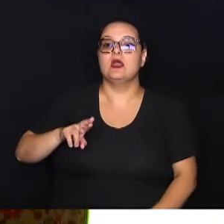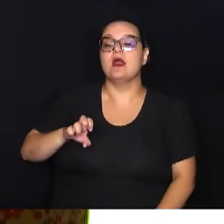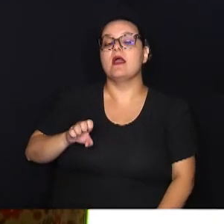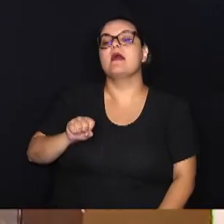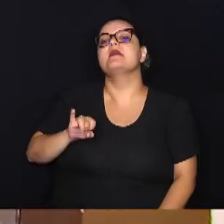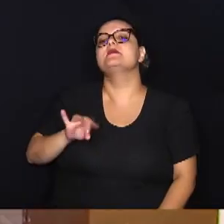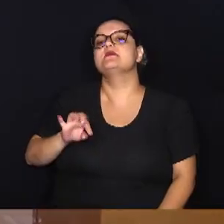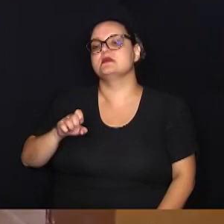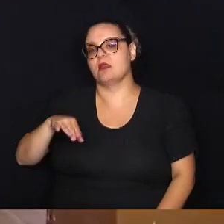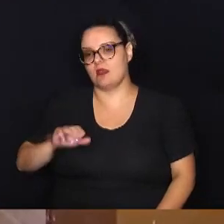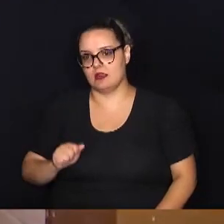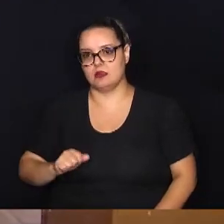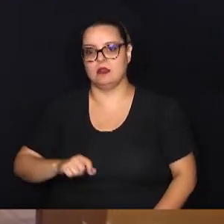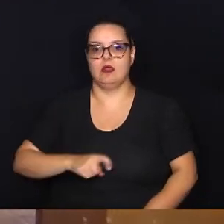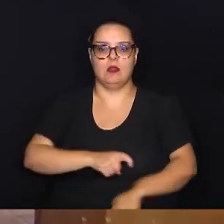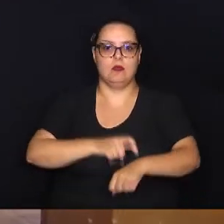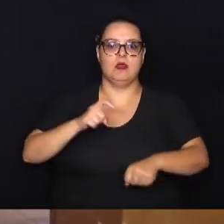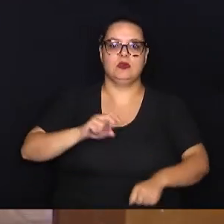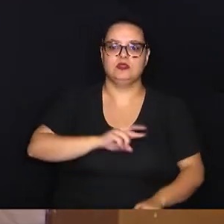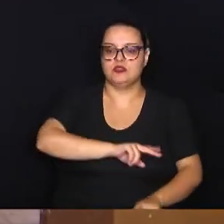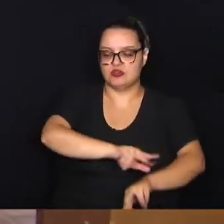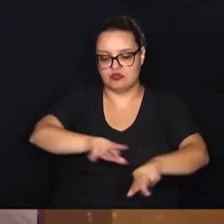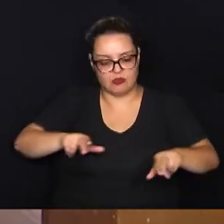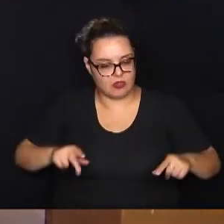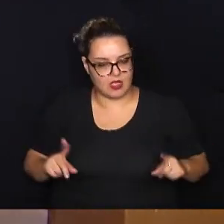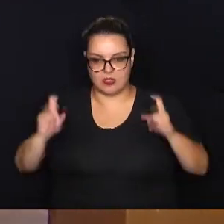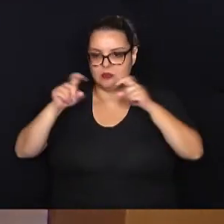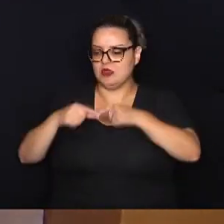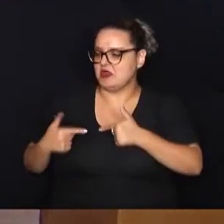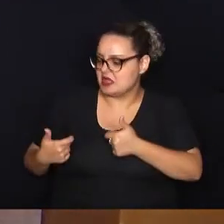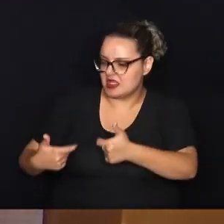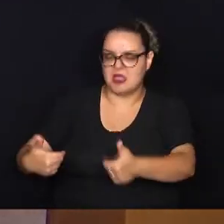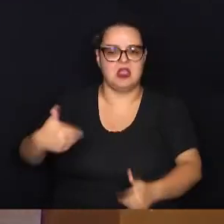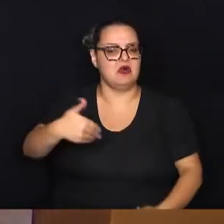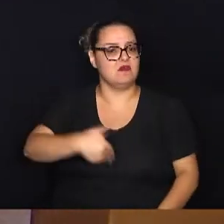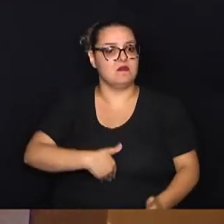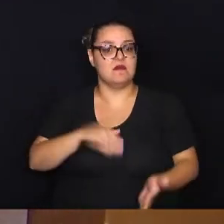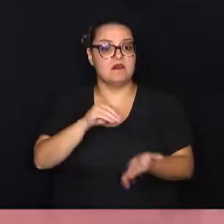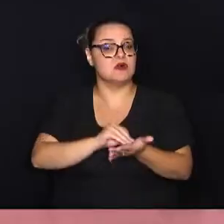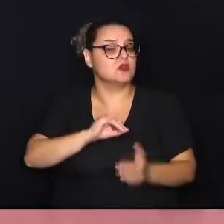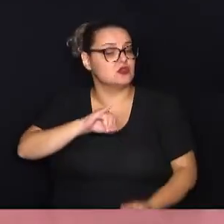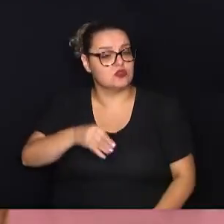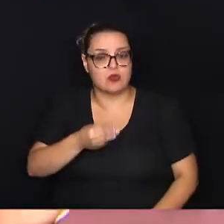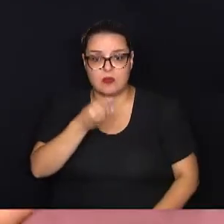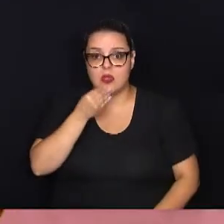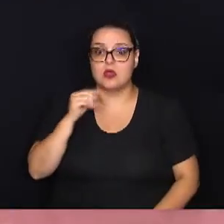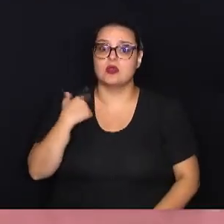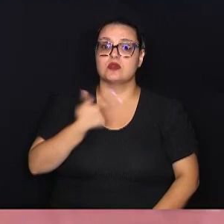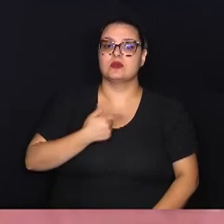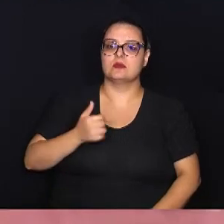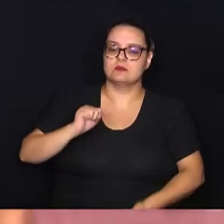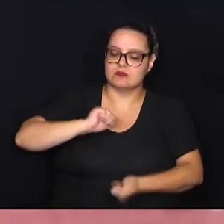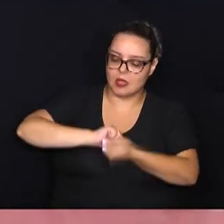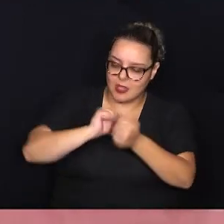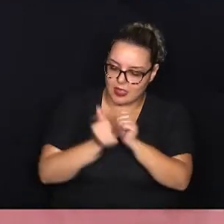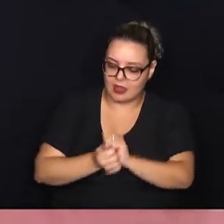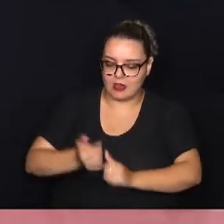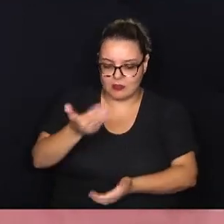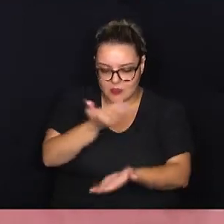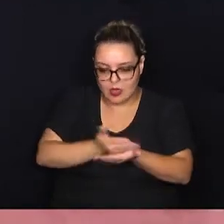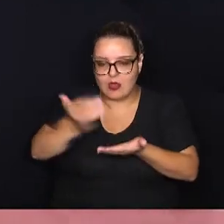momento de tantos desafios, com guerra, fome, falta de oportunidades, que a gente se reinventa a partir